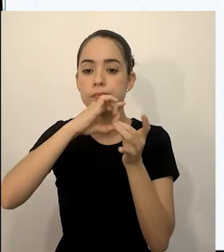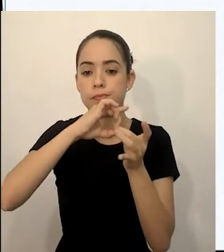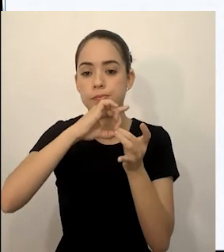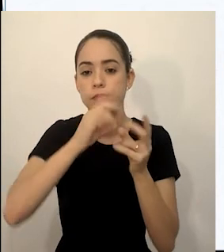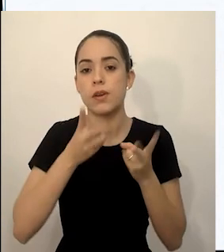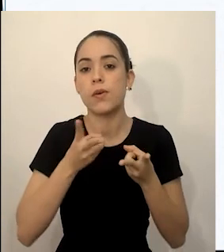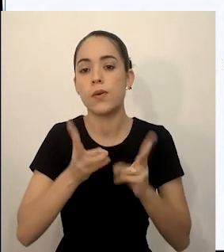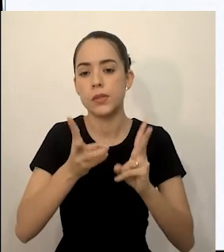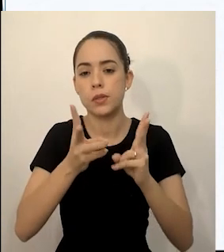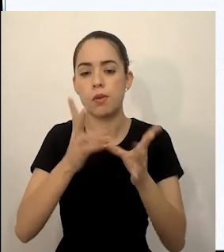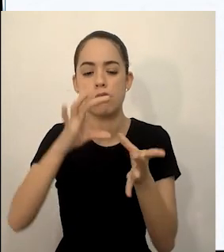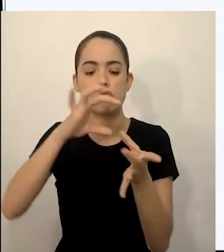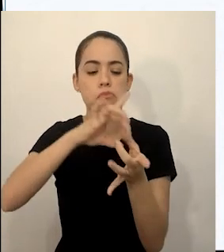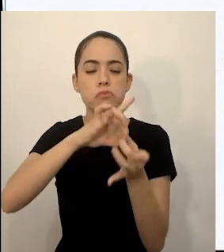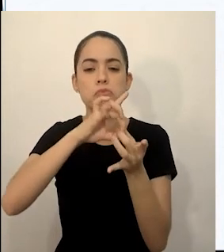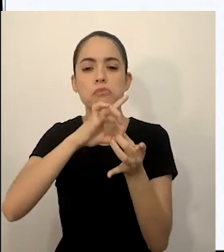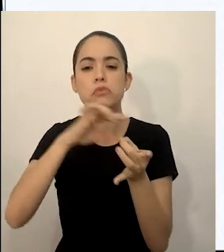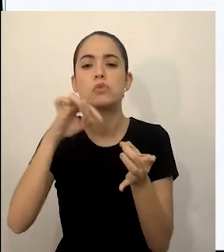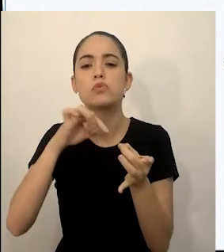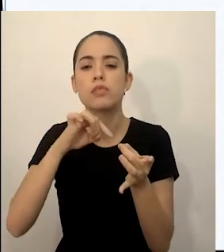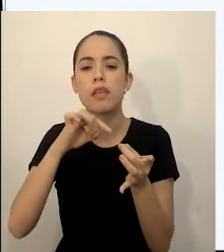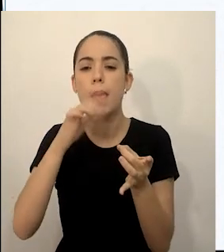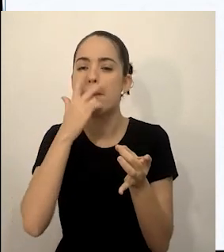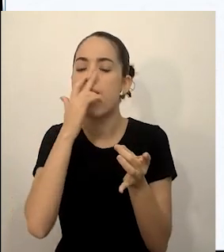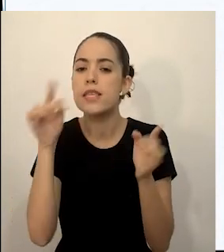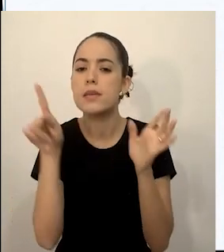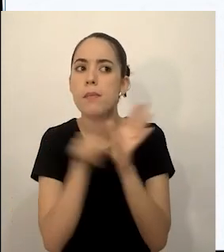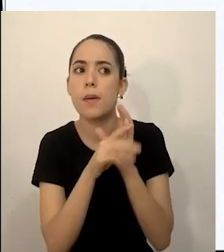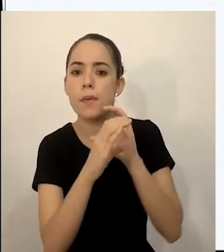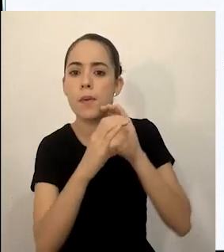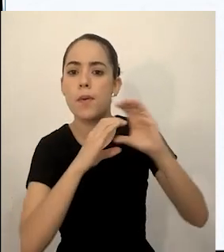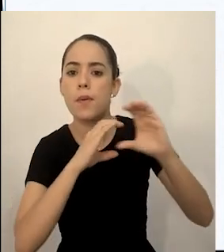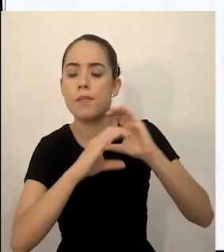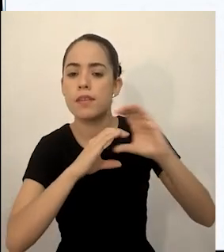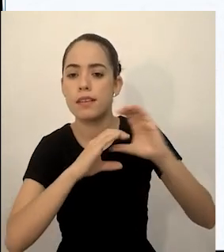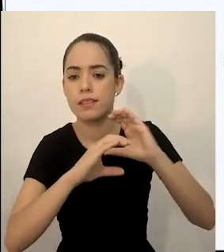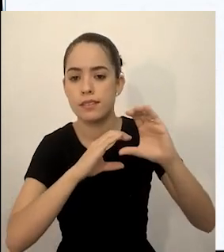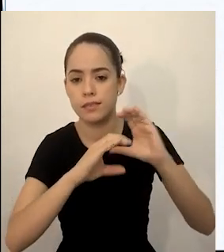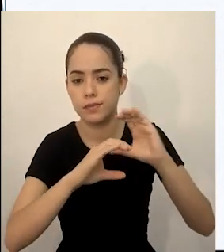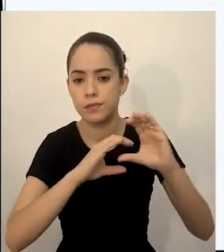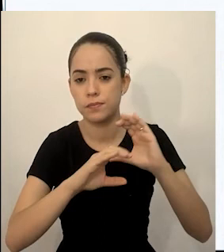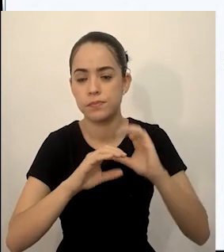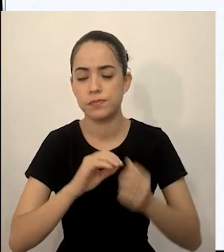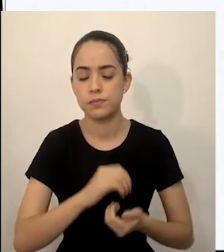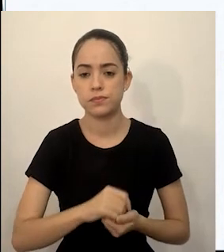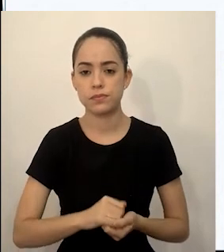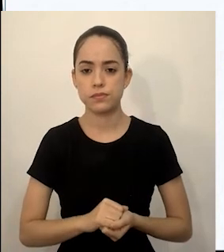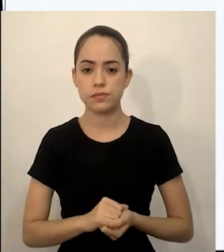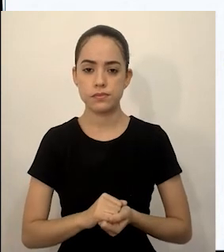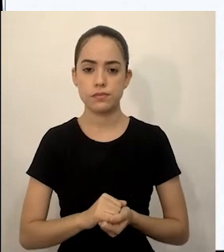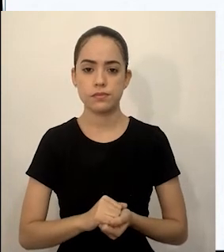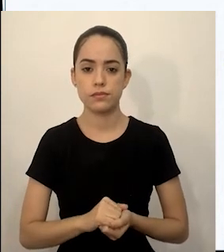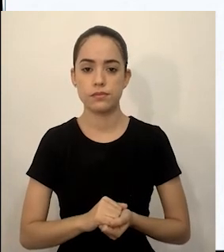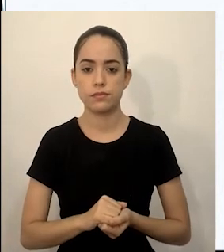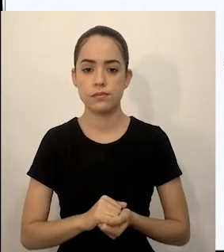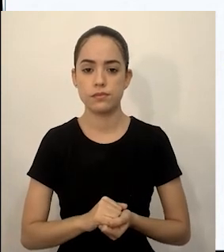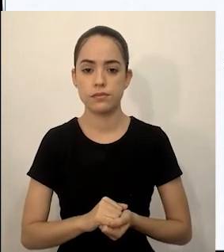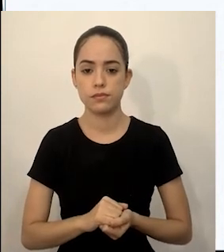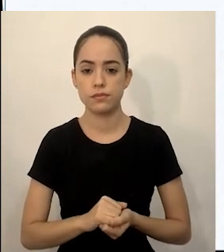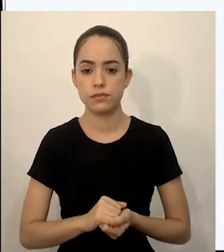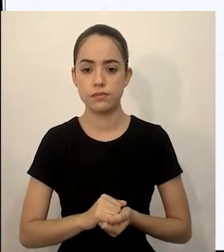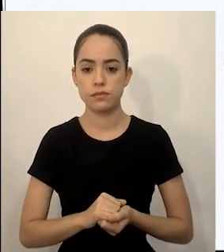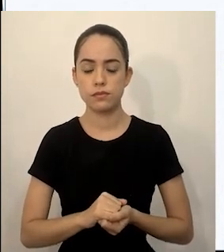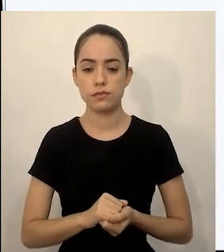pois permanecerão unidas por junções comunicantes do tipo gap.